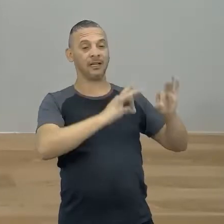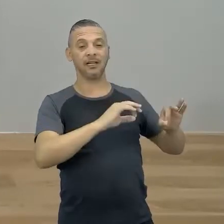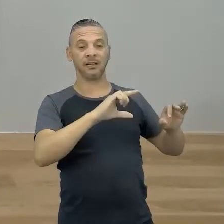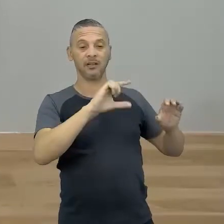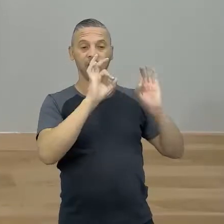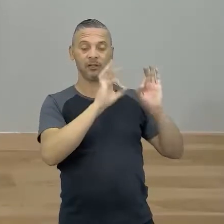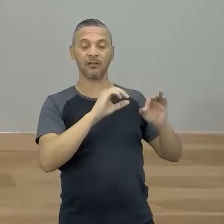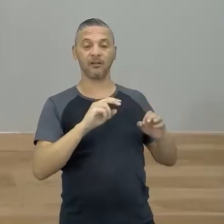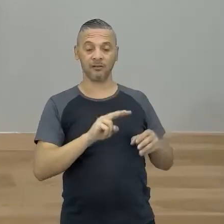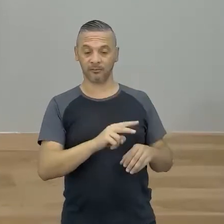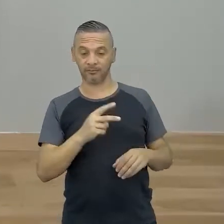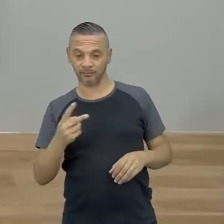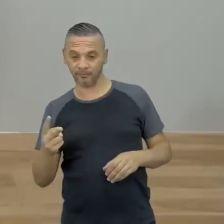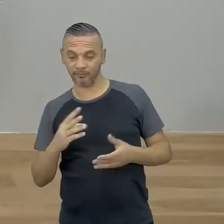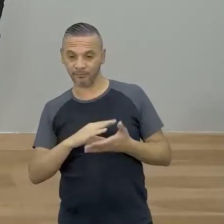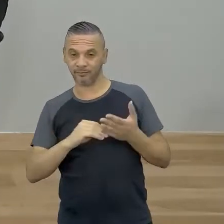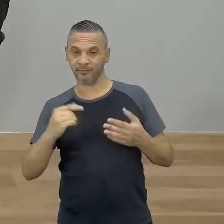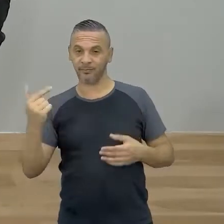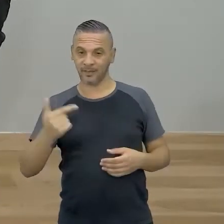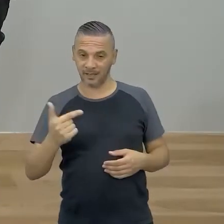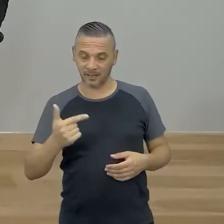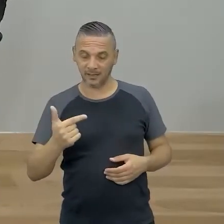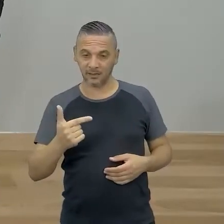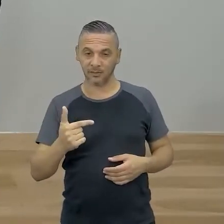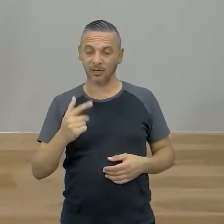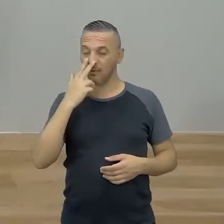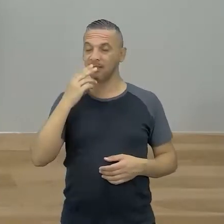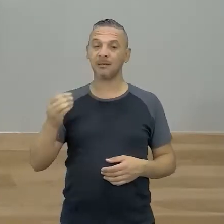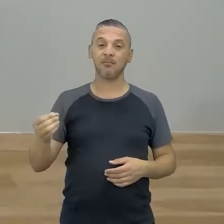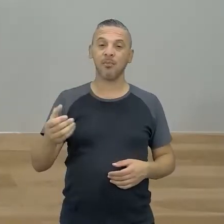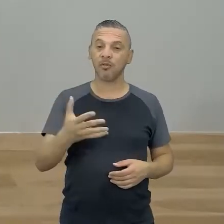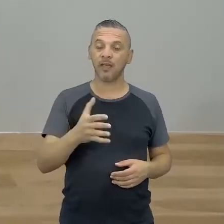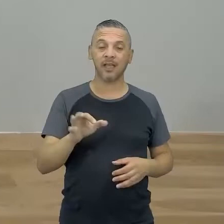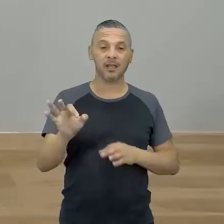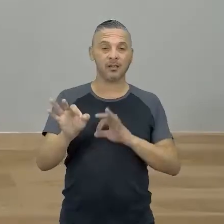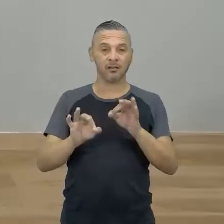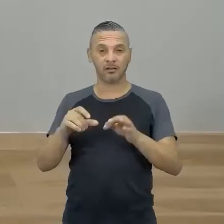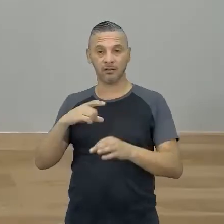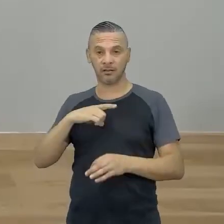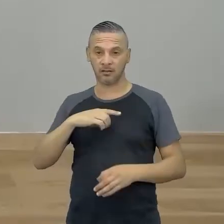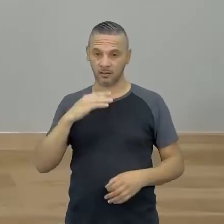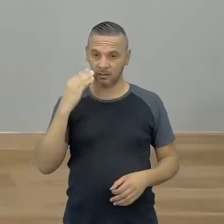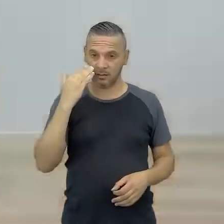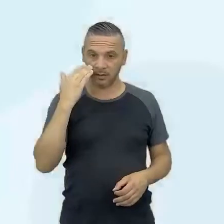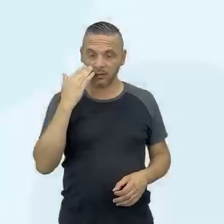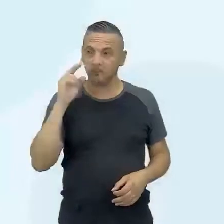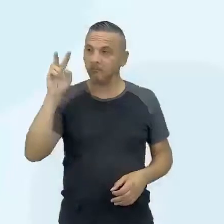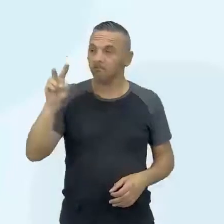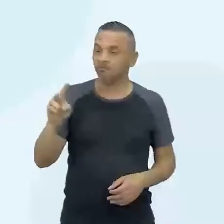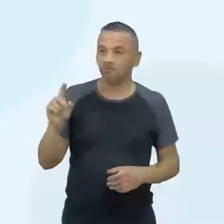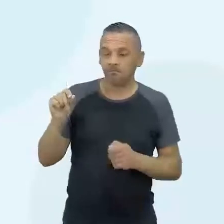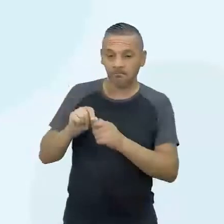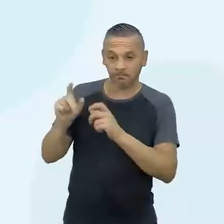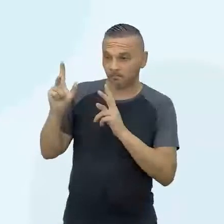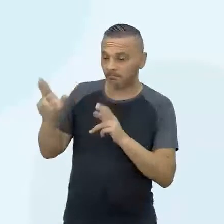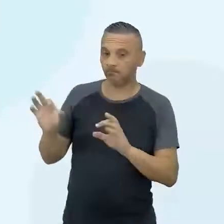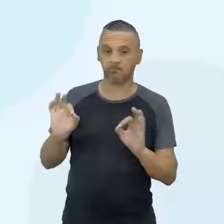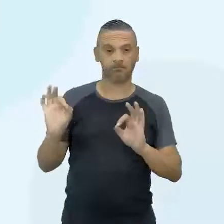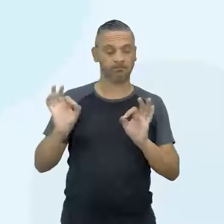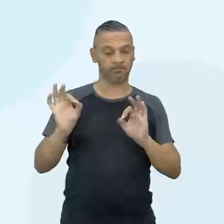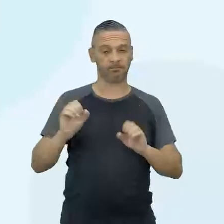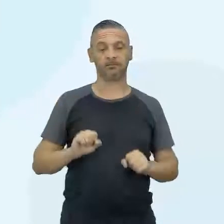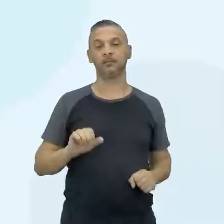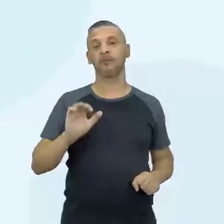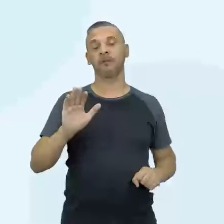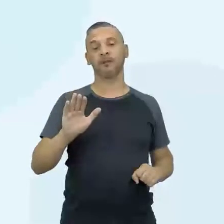a releitura ganhou um aspecto mais de moderno, né? Se essas duas obras, elas não seriam feitas na mesma época.